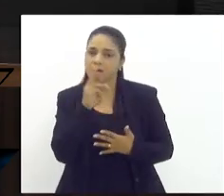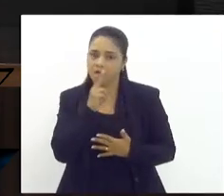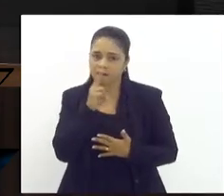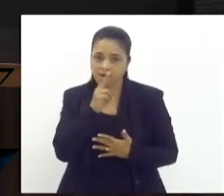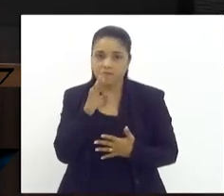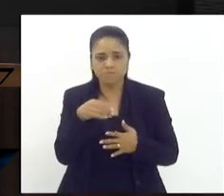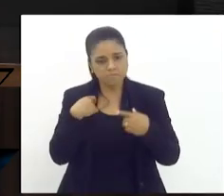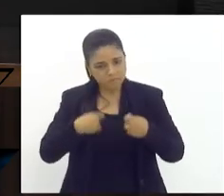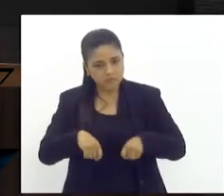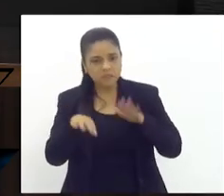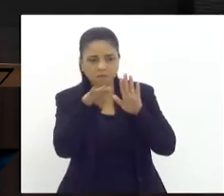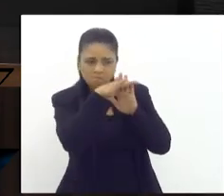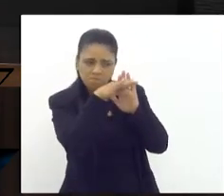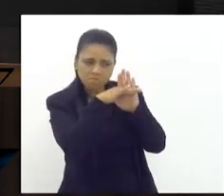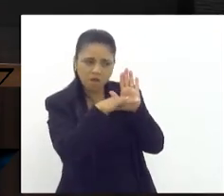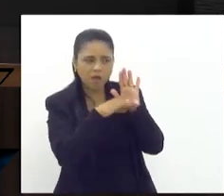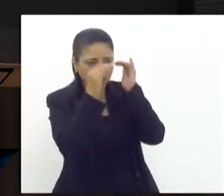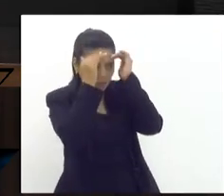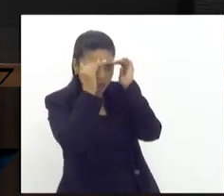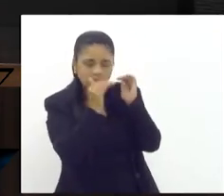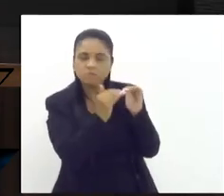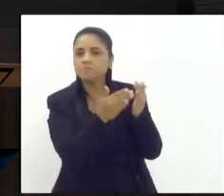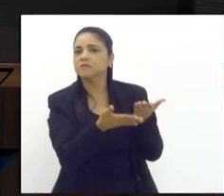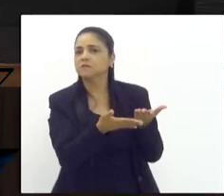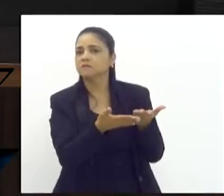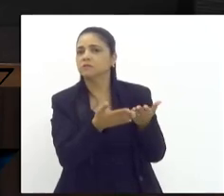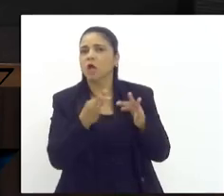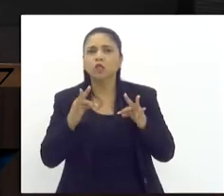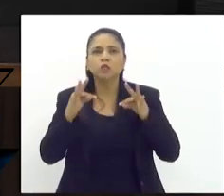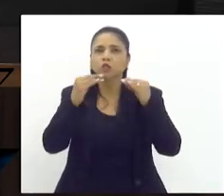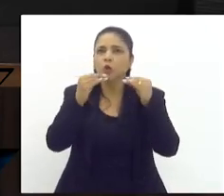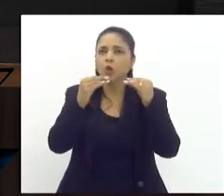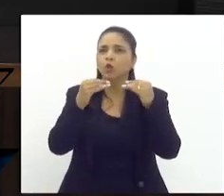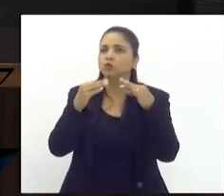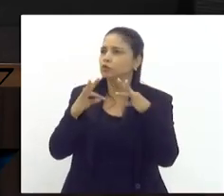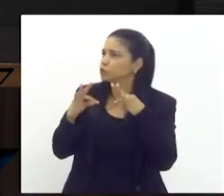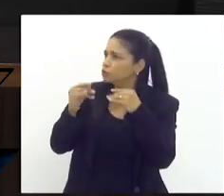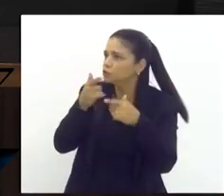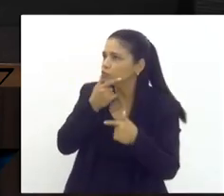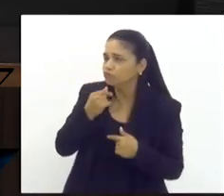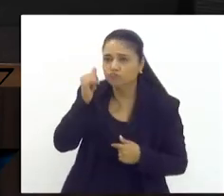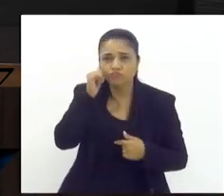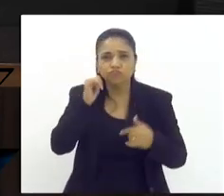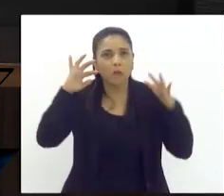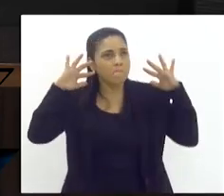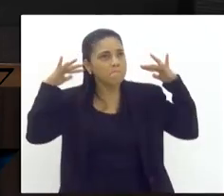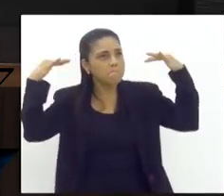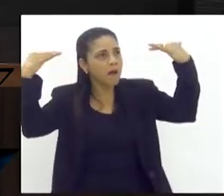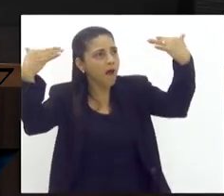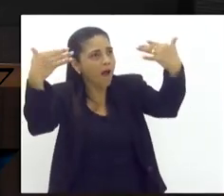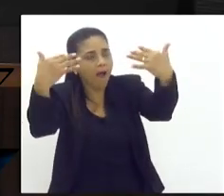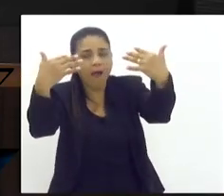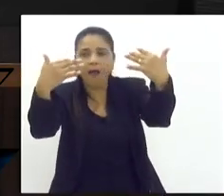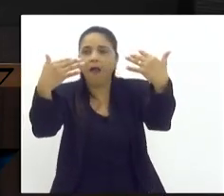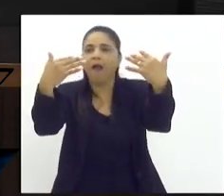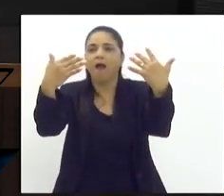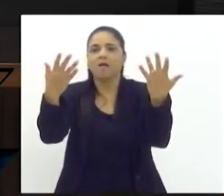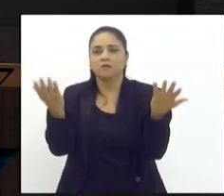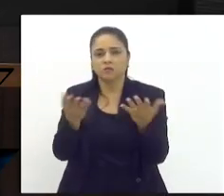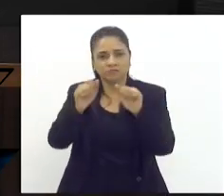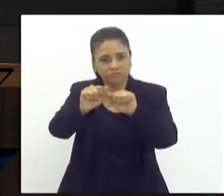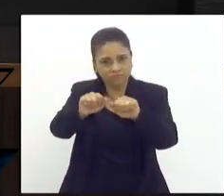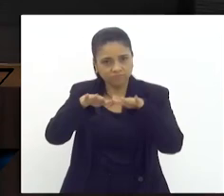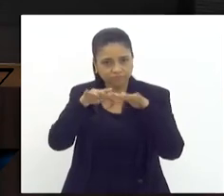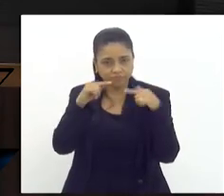precisa realmente tocar a pauta em respeito e salvar aí a todos que todos e todas que ocupam as Galerias dessa Assembleia